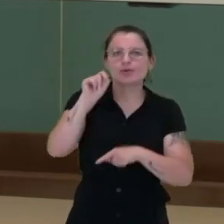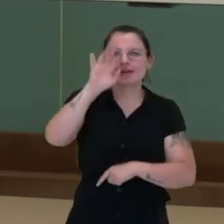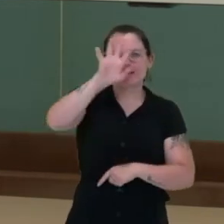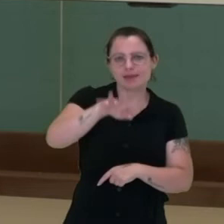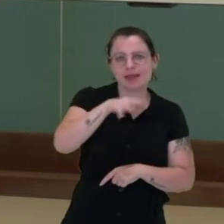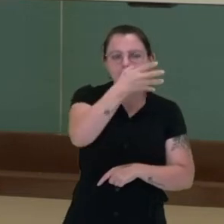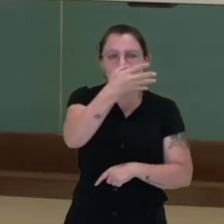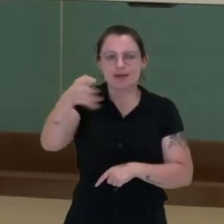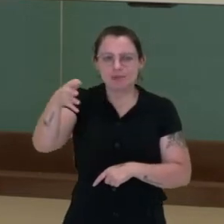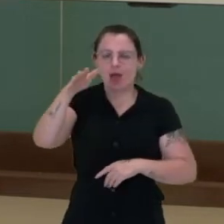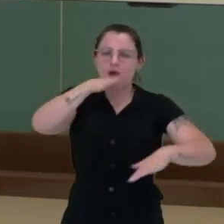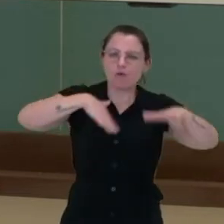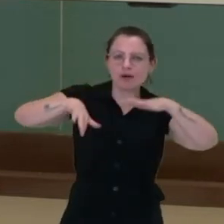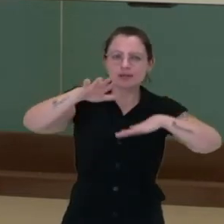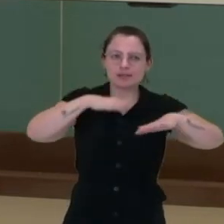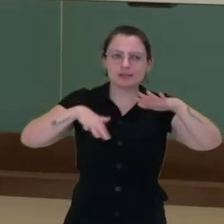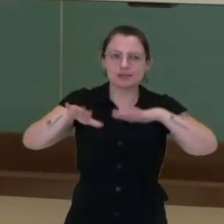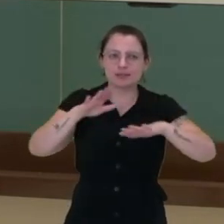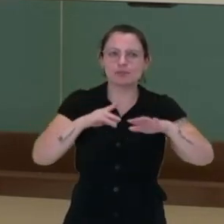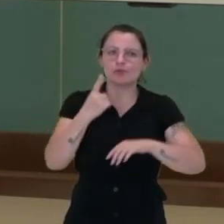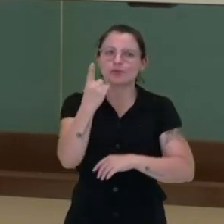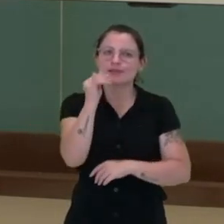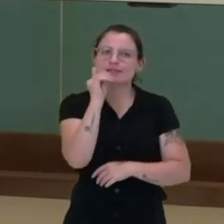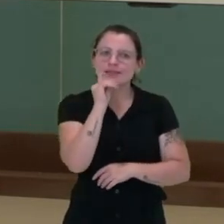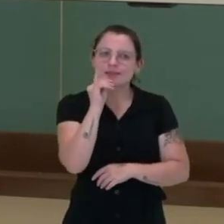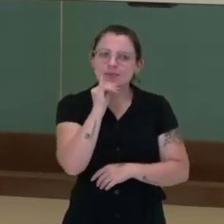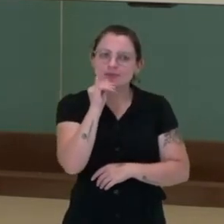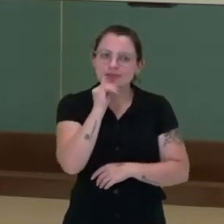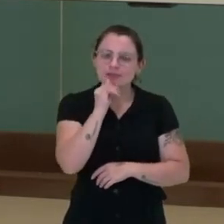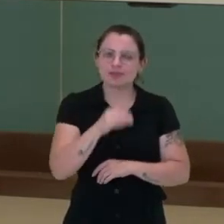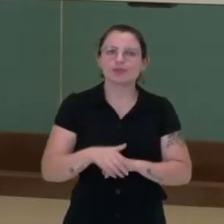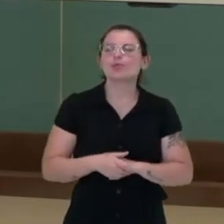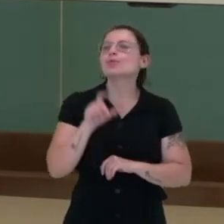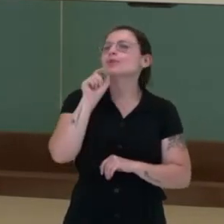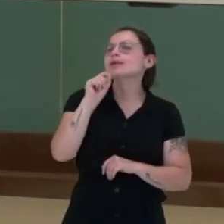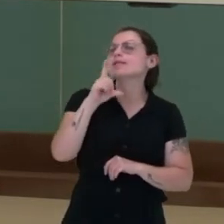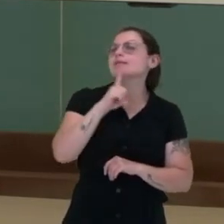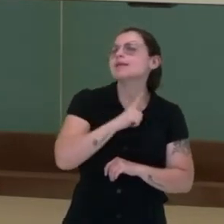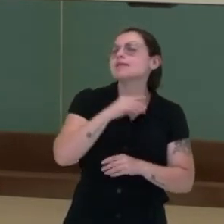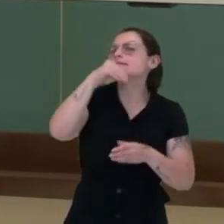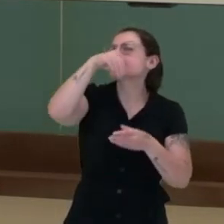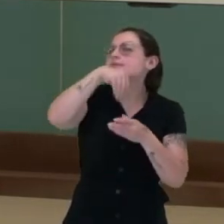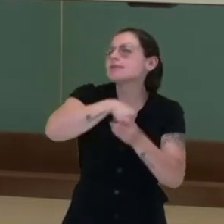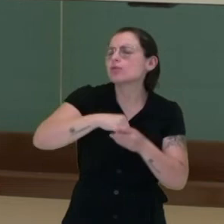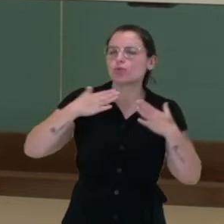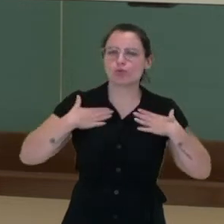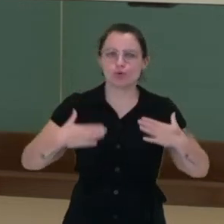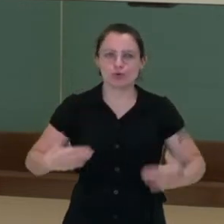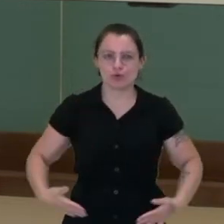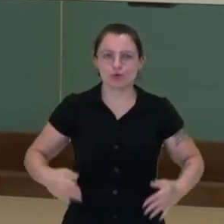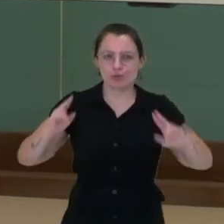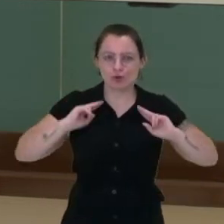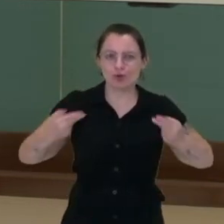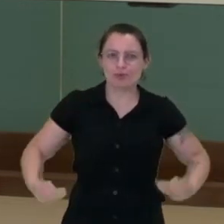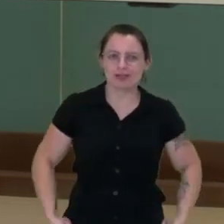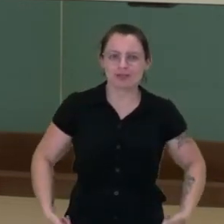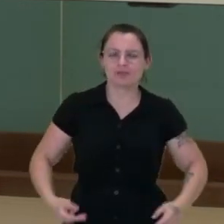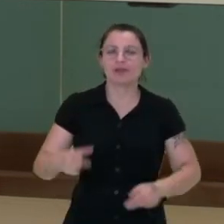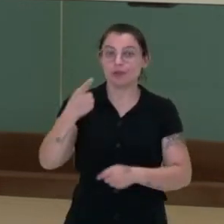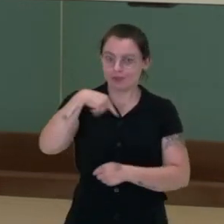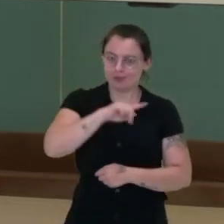nível de organização do corpo com um exemplo presente nos seres humanos. Então, olha que interessante. Nós temos